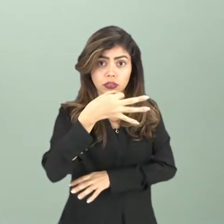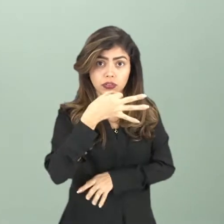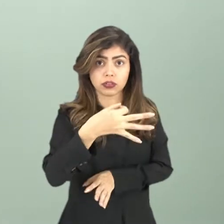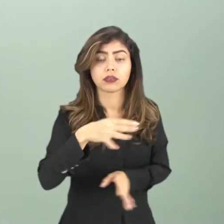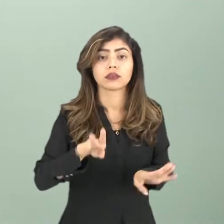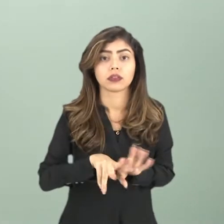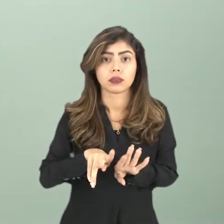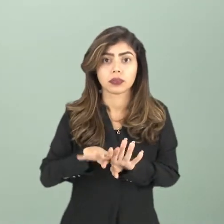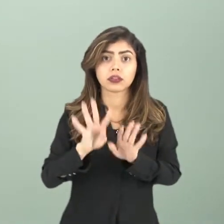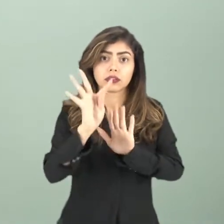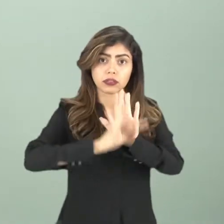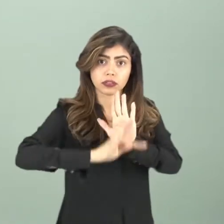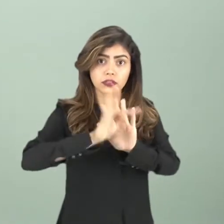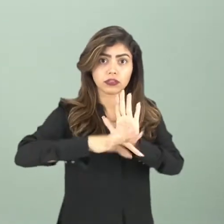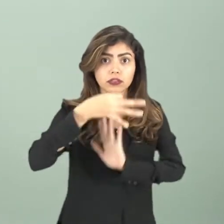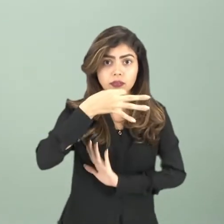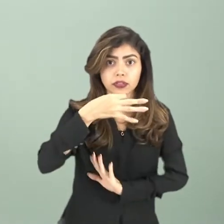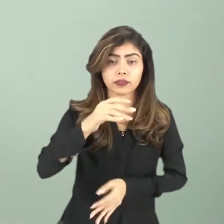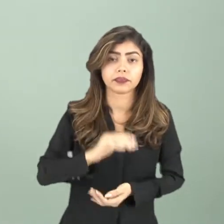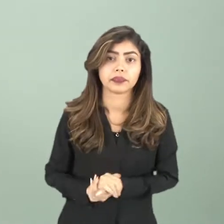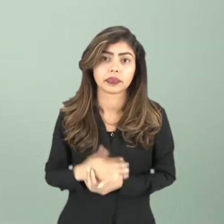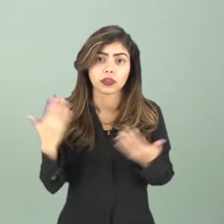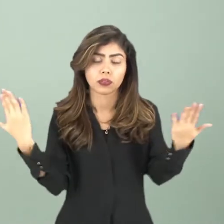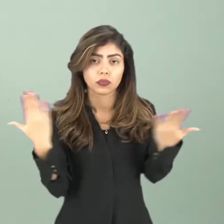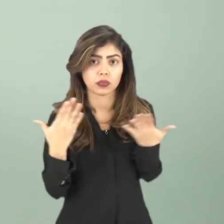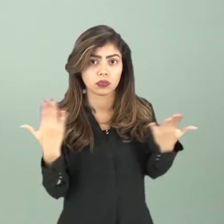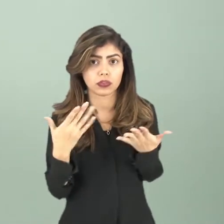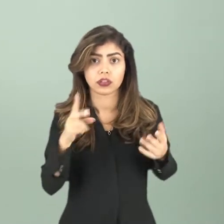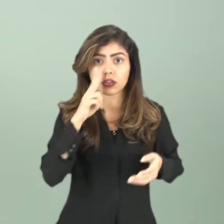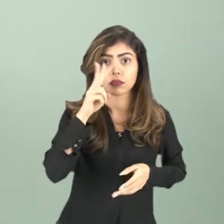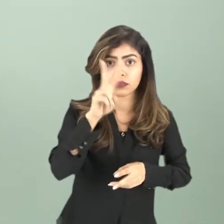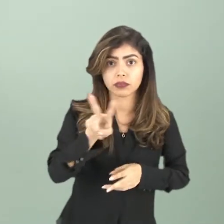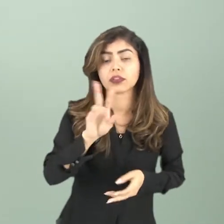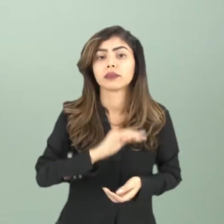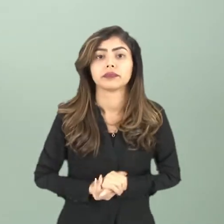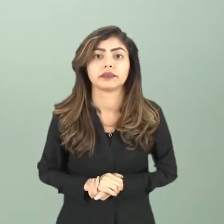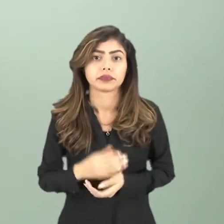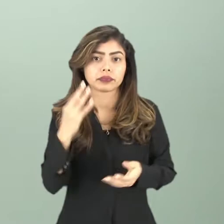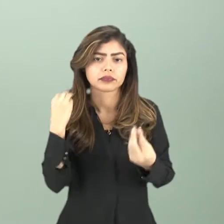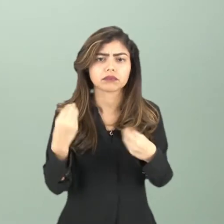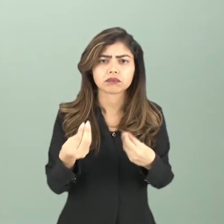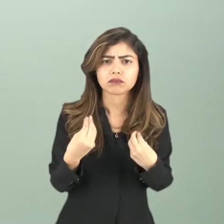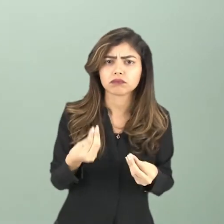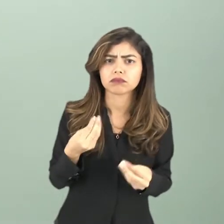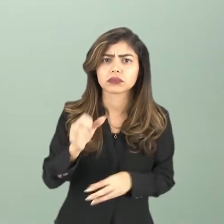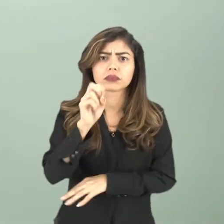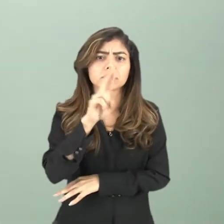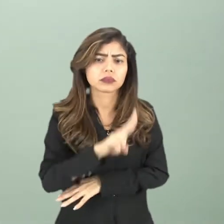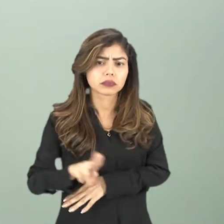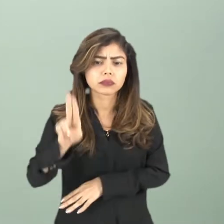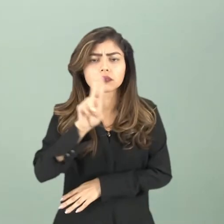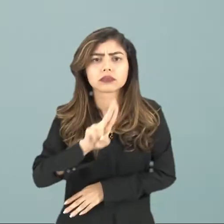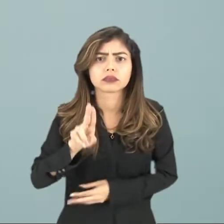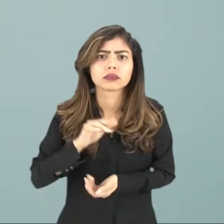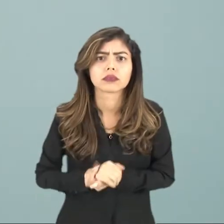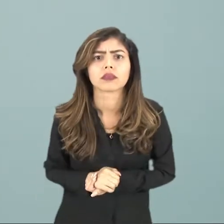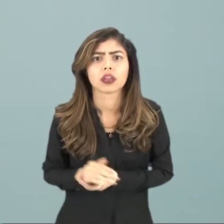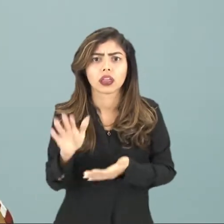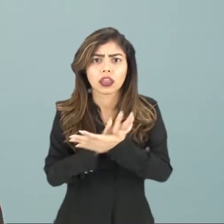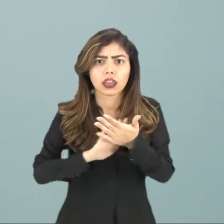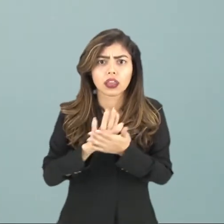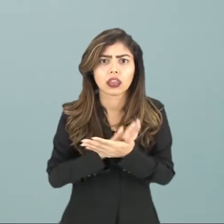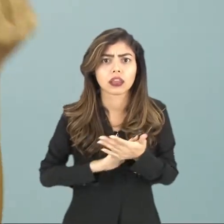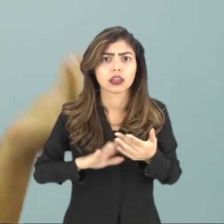texto de opinião, tá? Na aula de hoje nós vamos ver para que servem essas conjunções, que nada